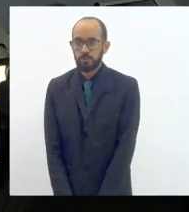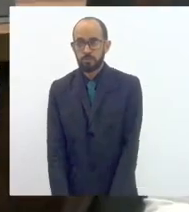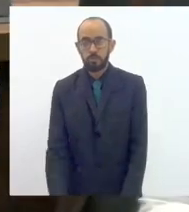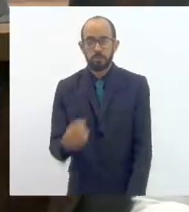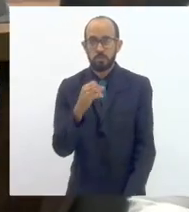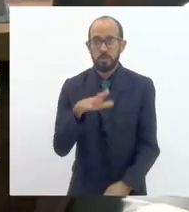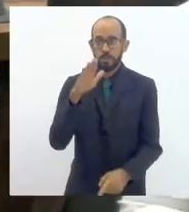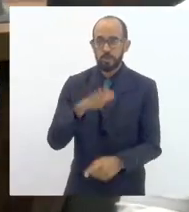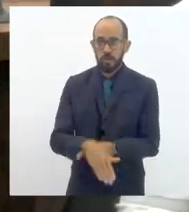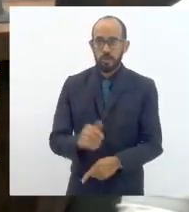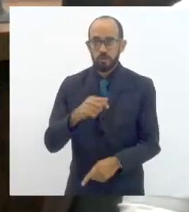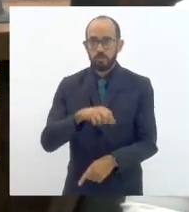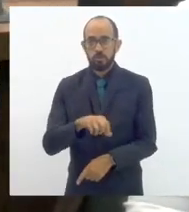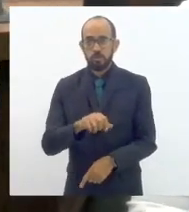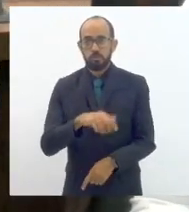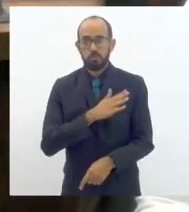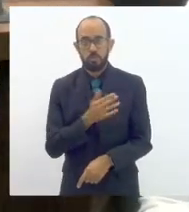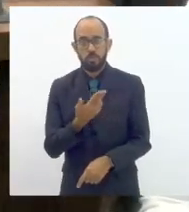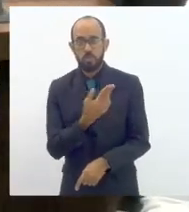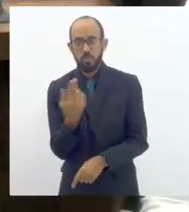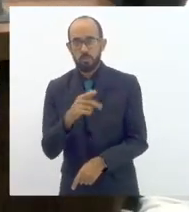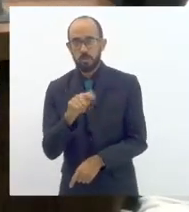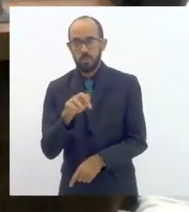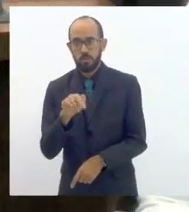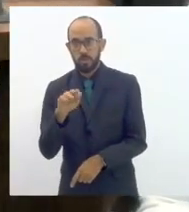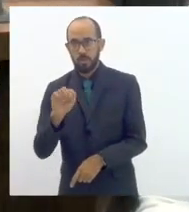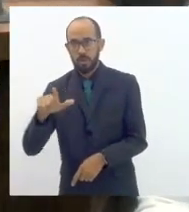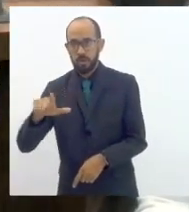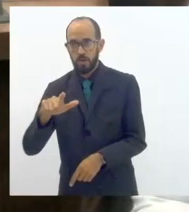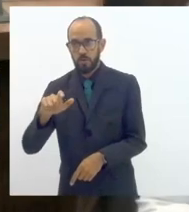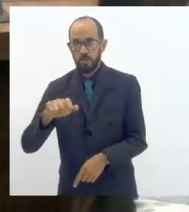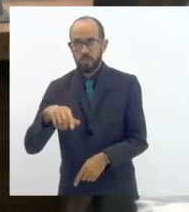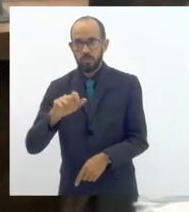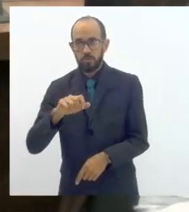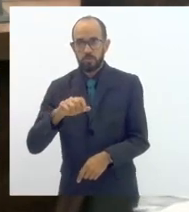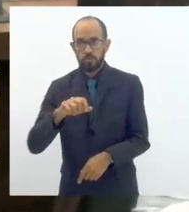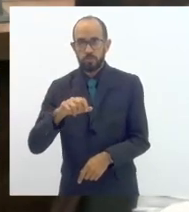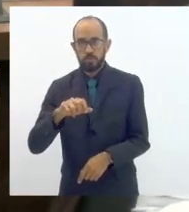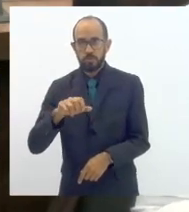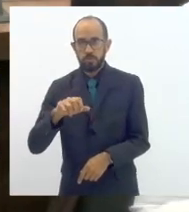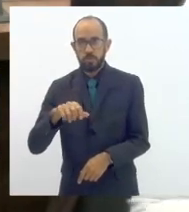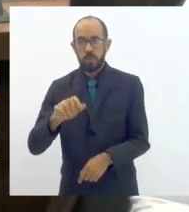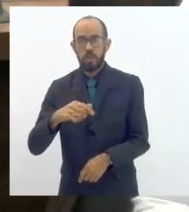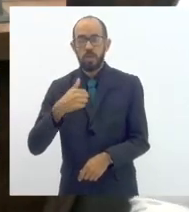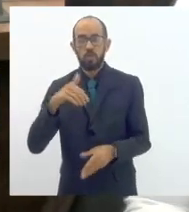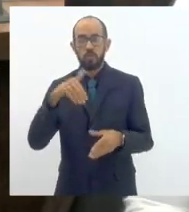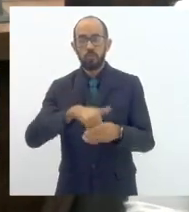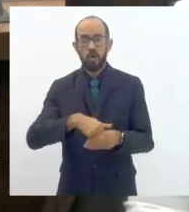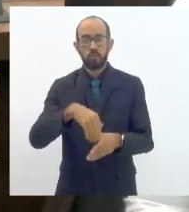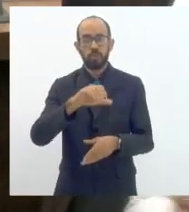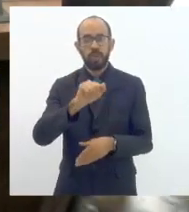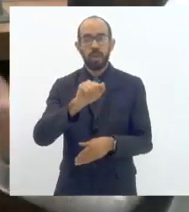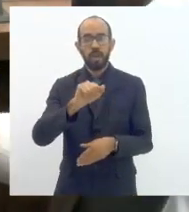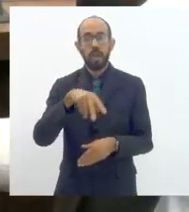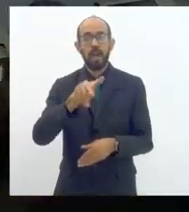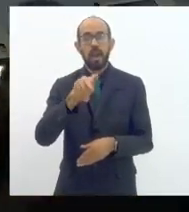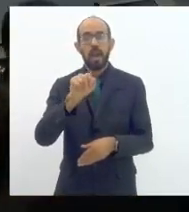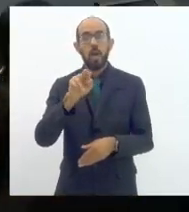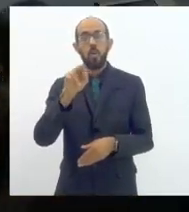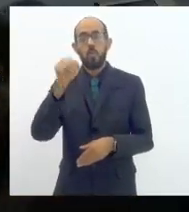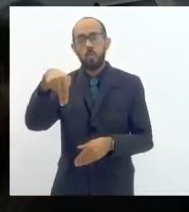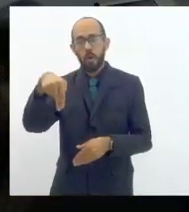Boa tarde, sou o Gabriel Boixá, do município de Araruama. Eu voto em Cauã, de São Fidélis.